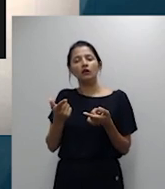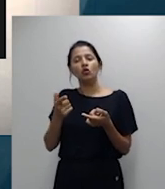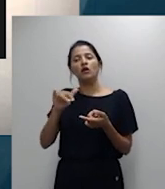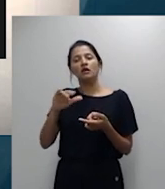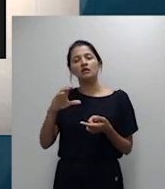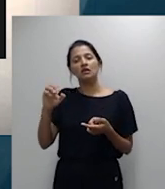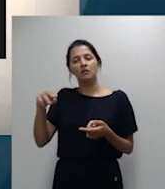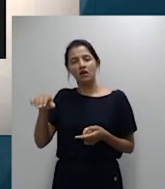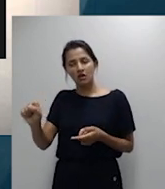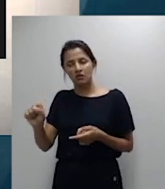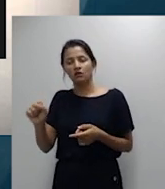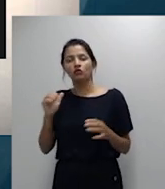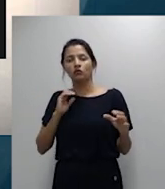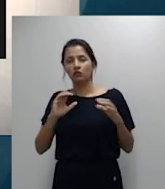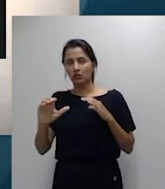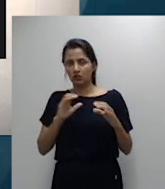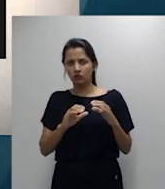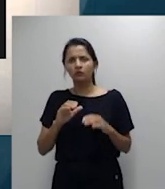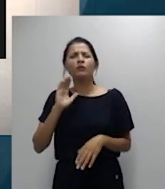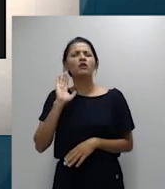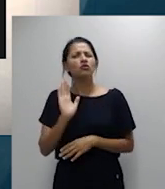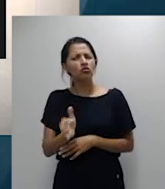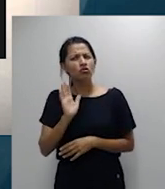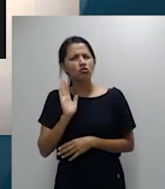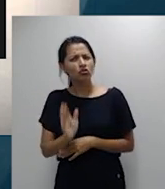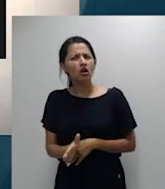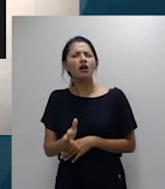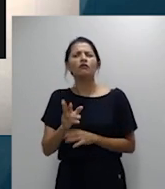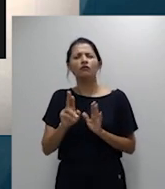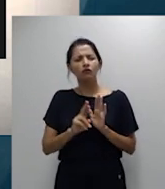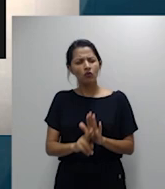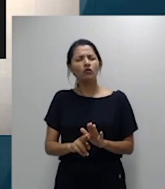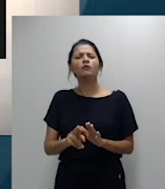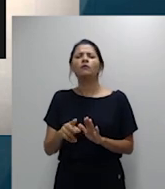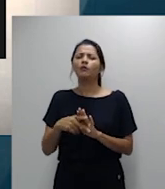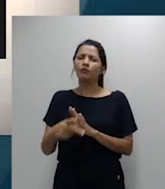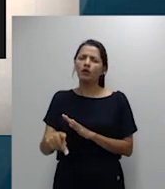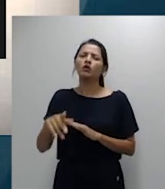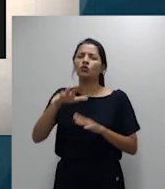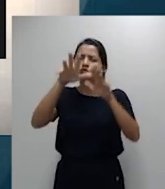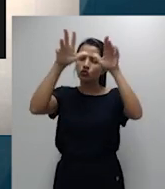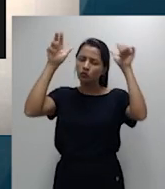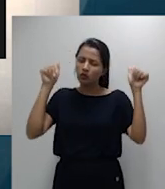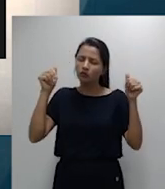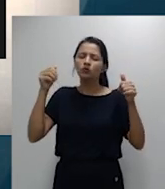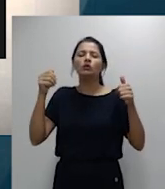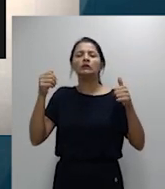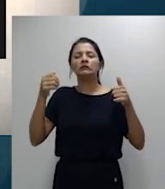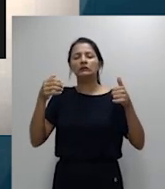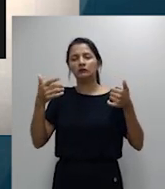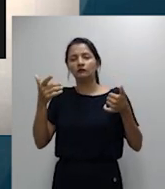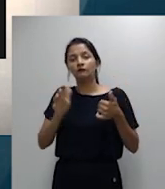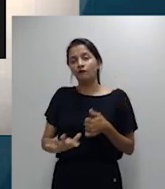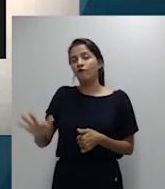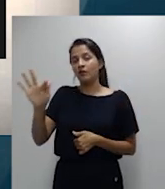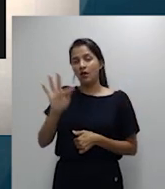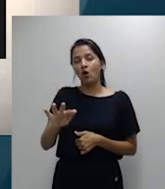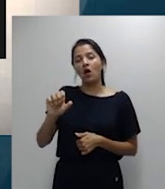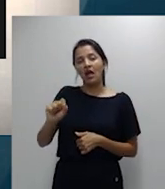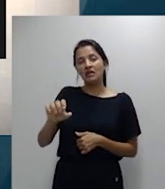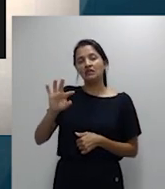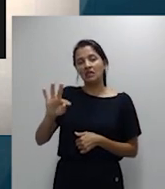ICMS comunicação e que já foi também referendado pelo Supremo Tribunal Federal em inúmeros precedentes